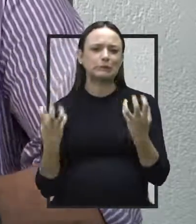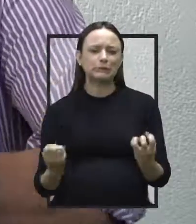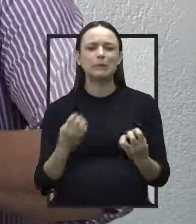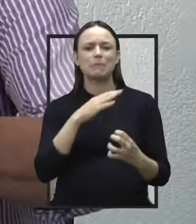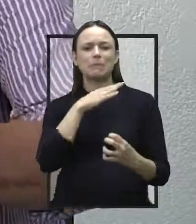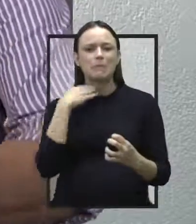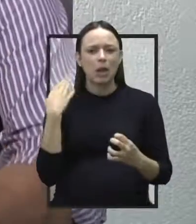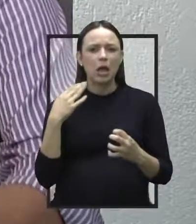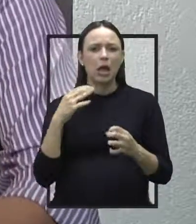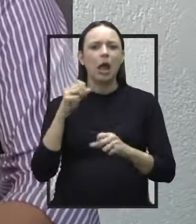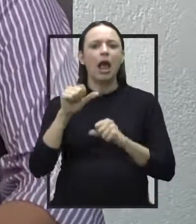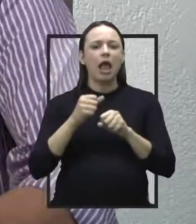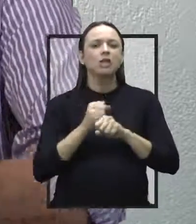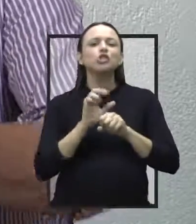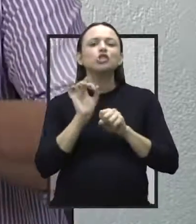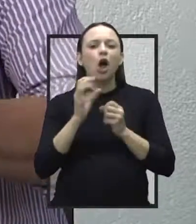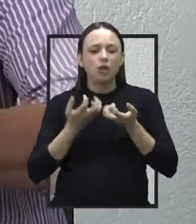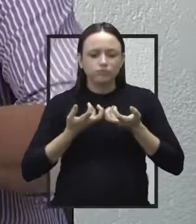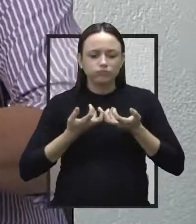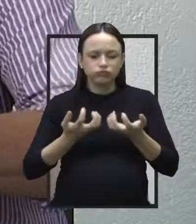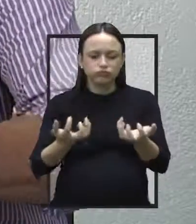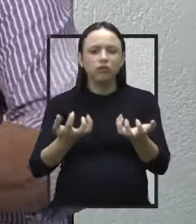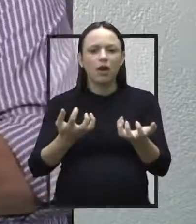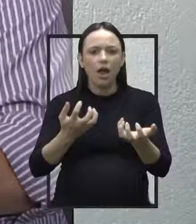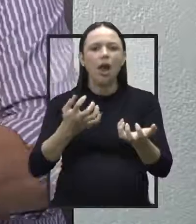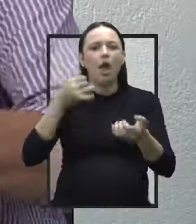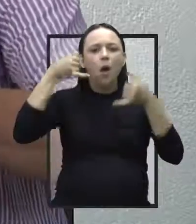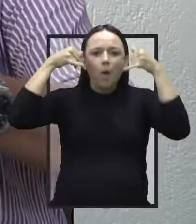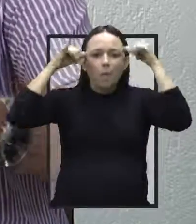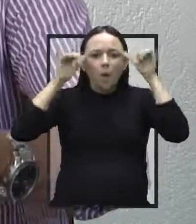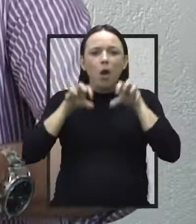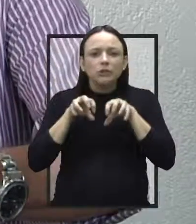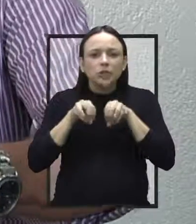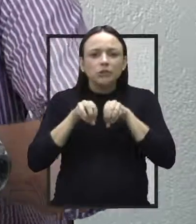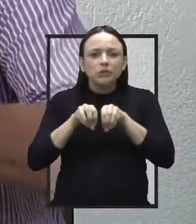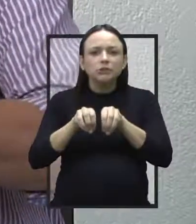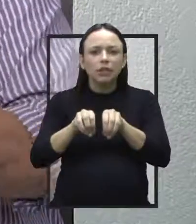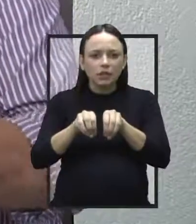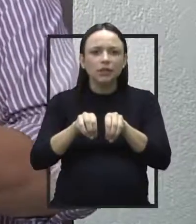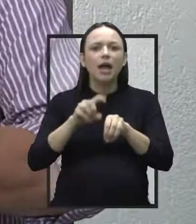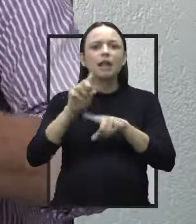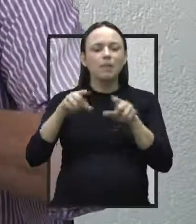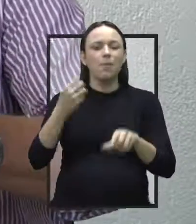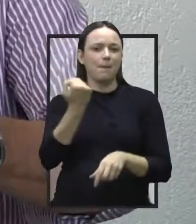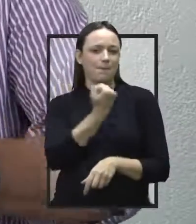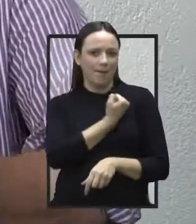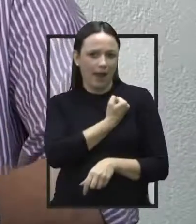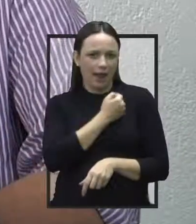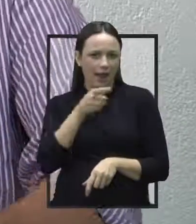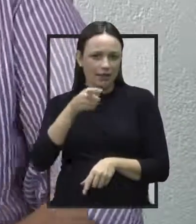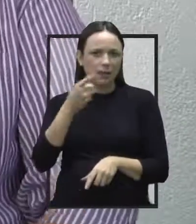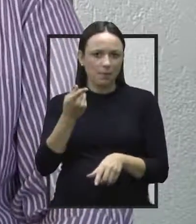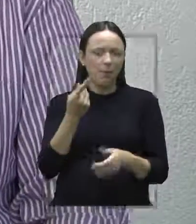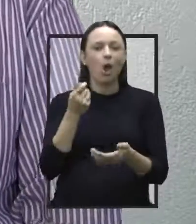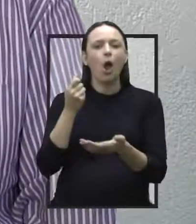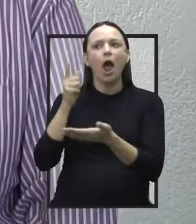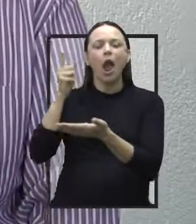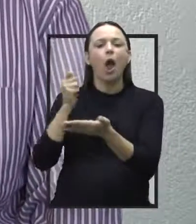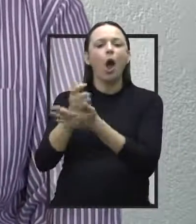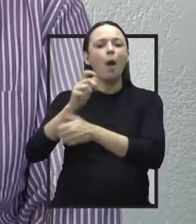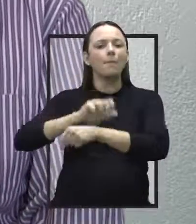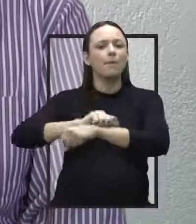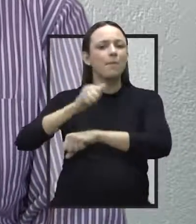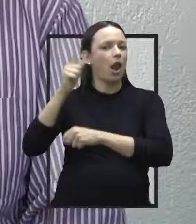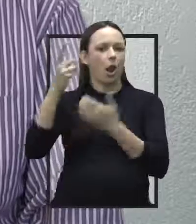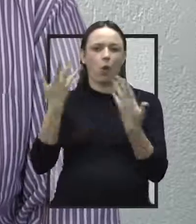em pasto, cria o gado e depois no abate o couro é vendido para o exterior. E eles não compram mais por quê? Por causa justamente